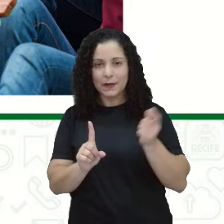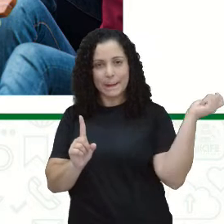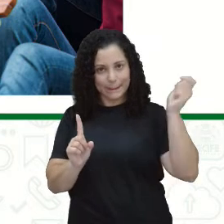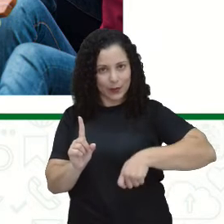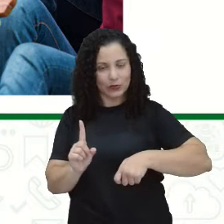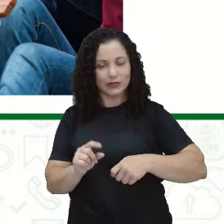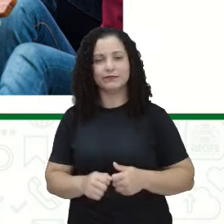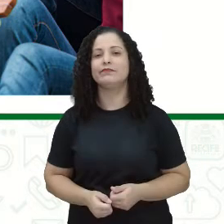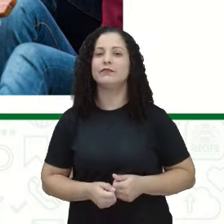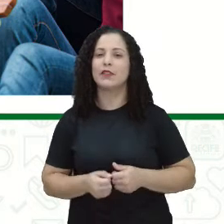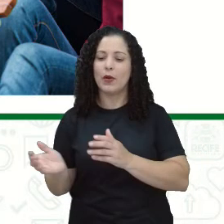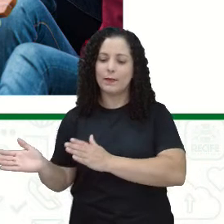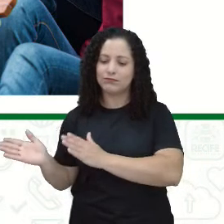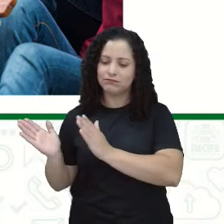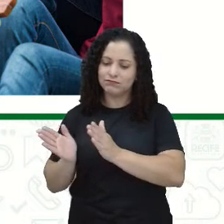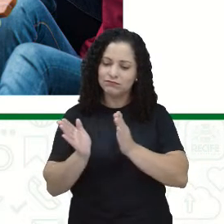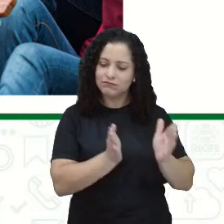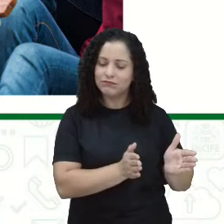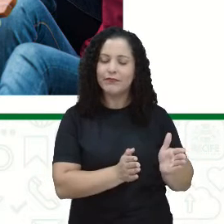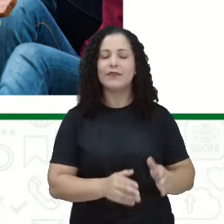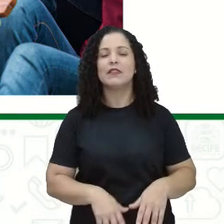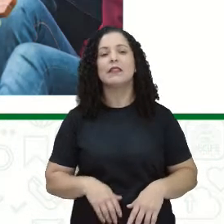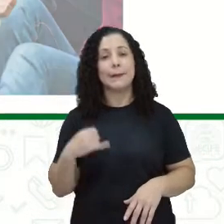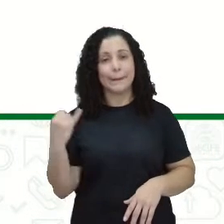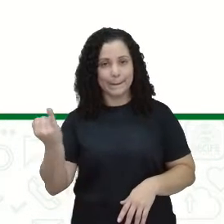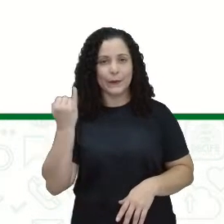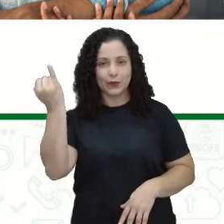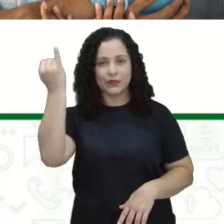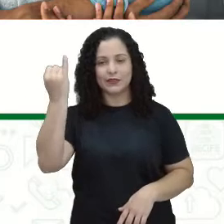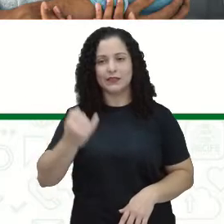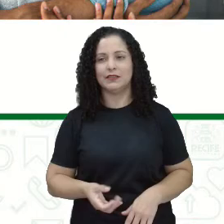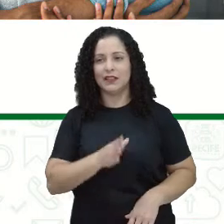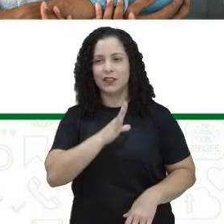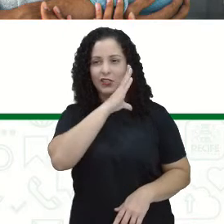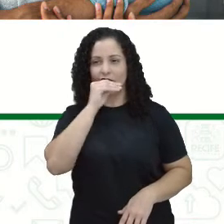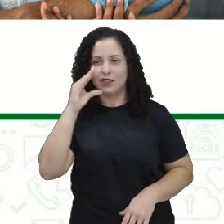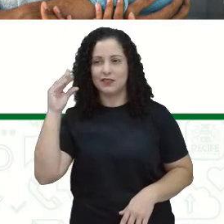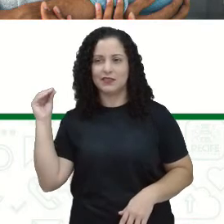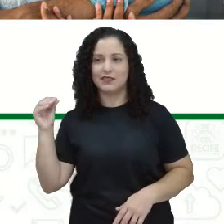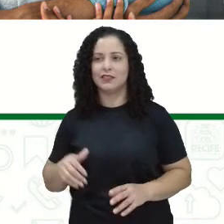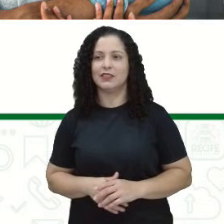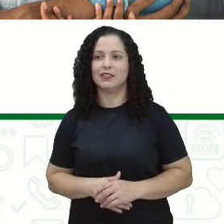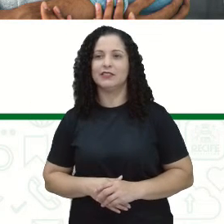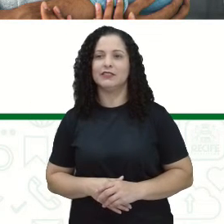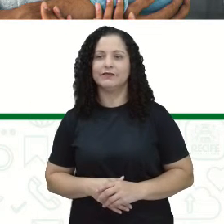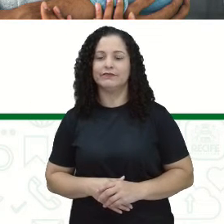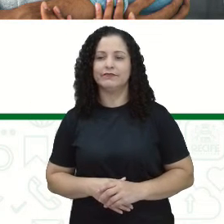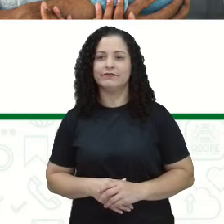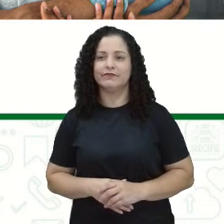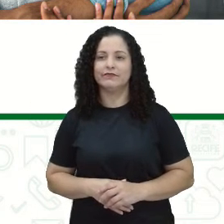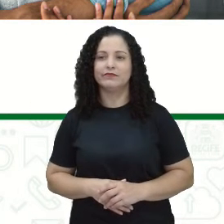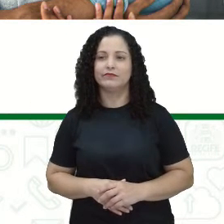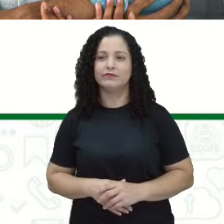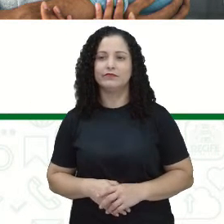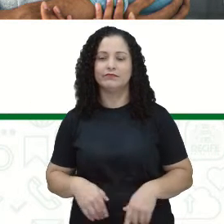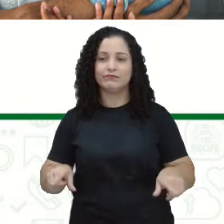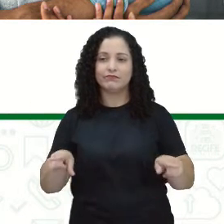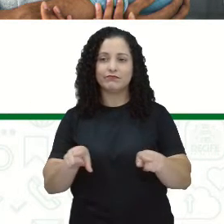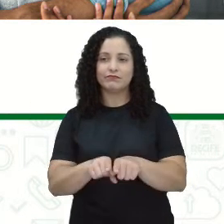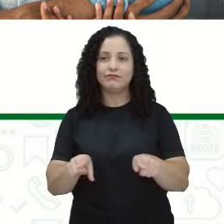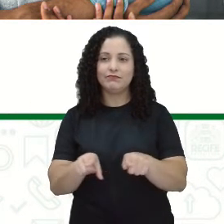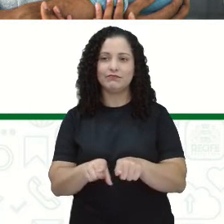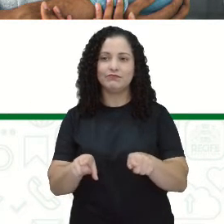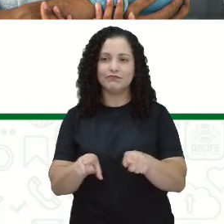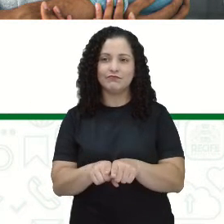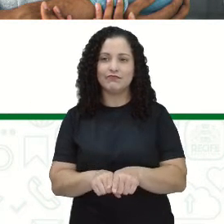importante desse desenvolvimento, é a adolescência. E faz parte desse momento, entrando